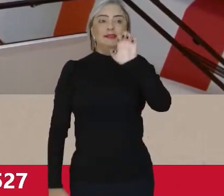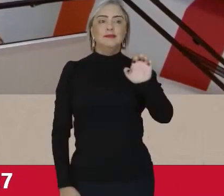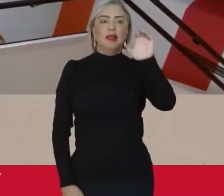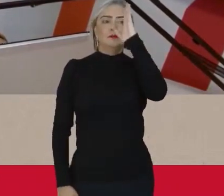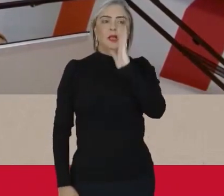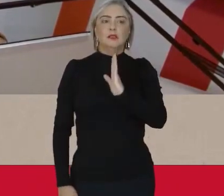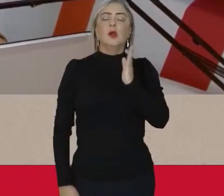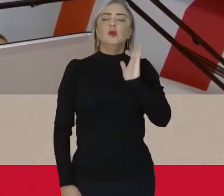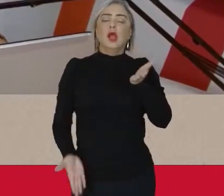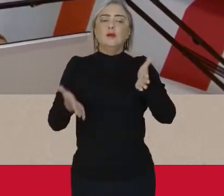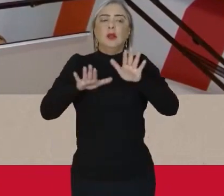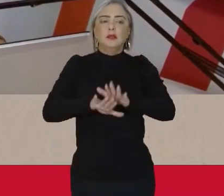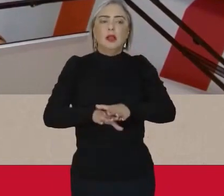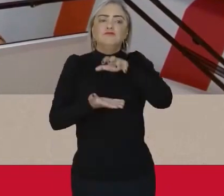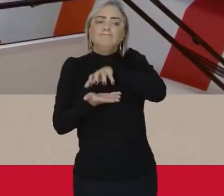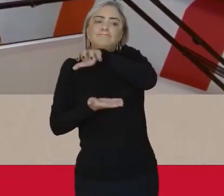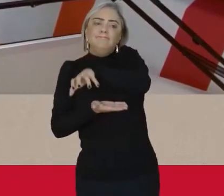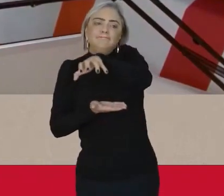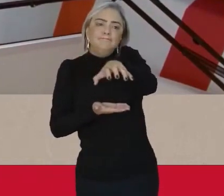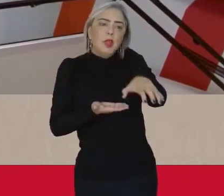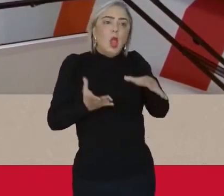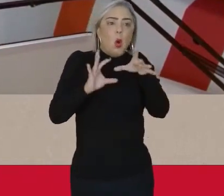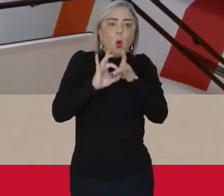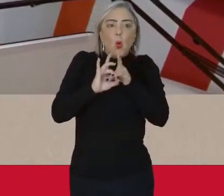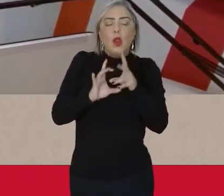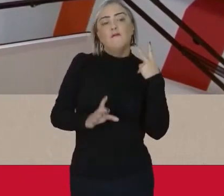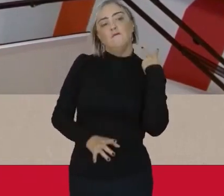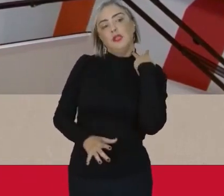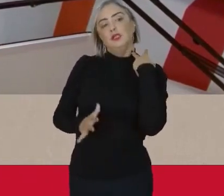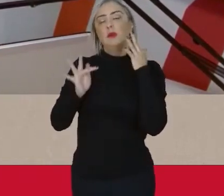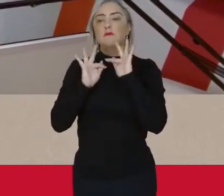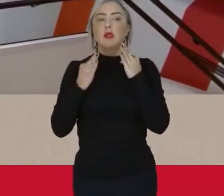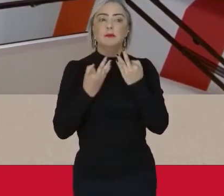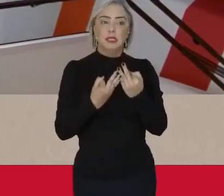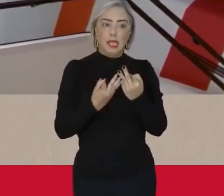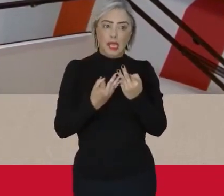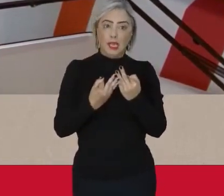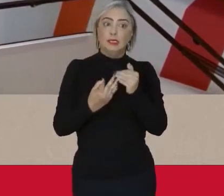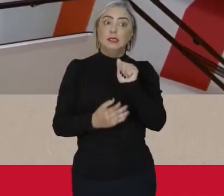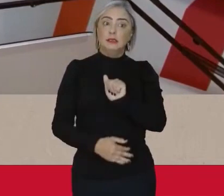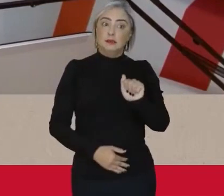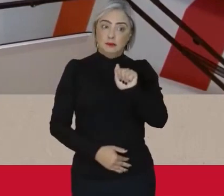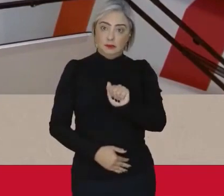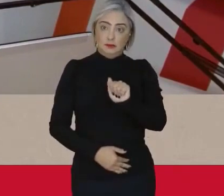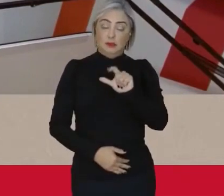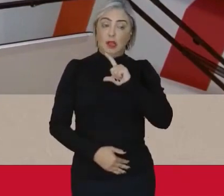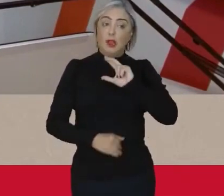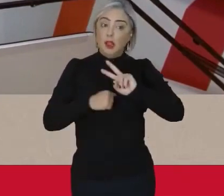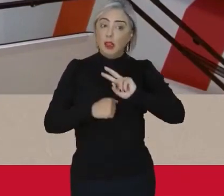que já implantaram seccionais unindo vítimas, familiares e entidades, né? E,